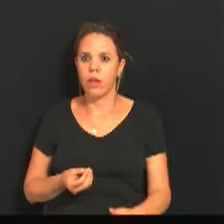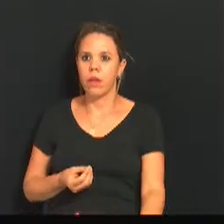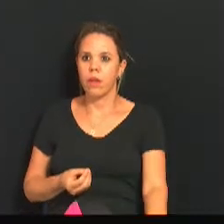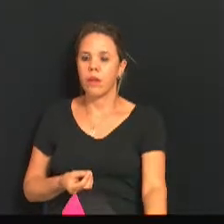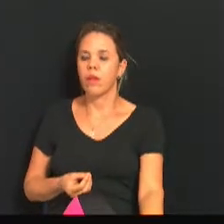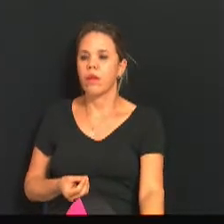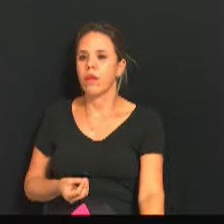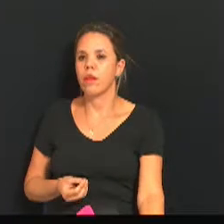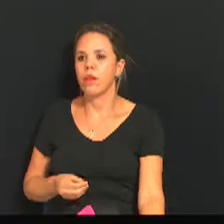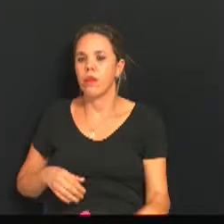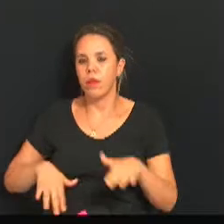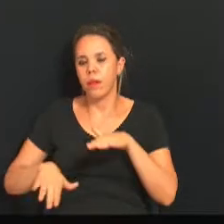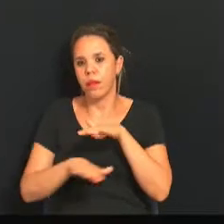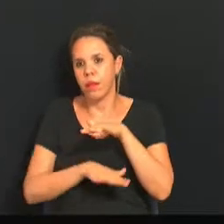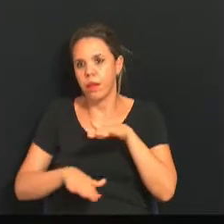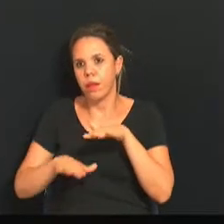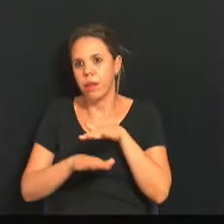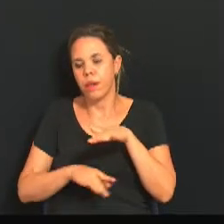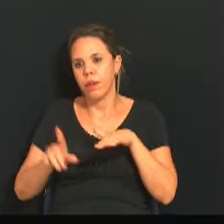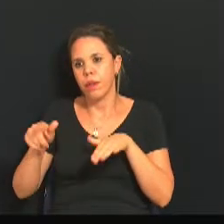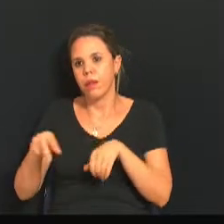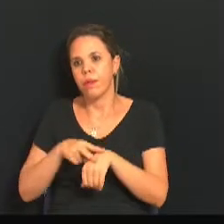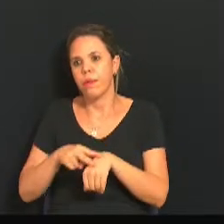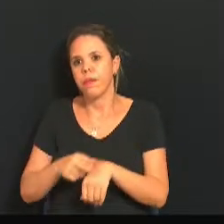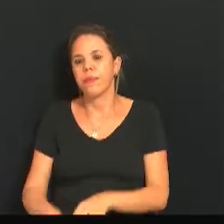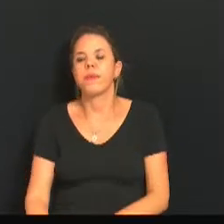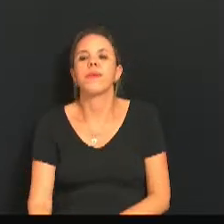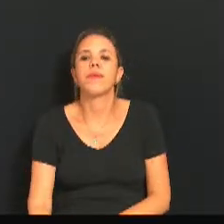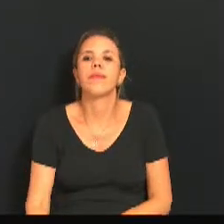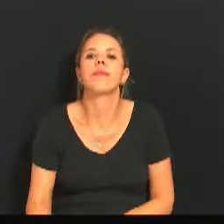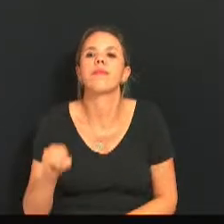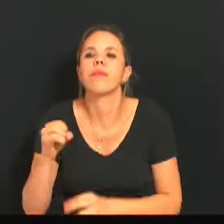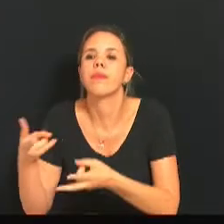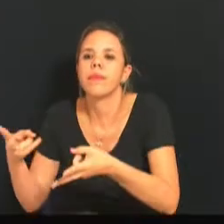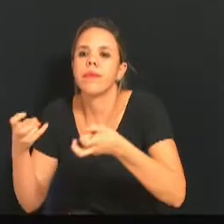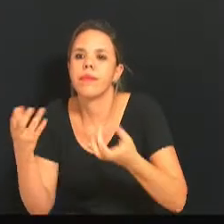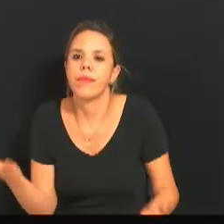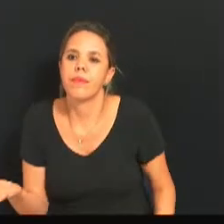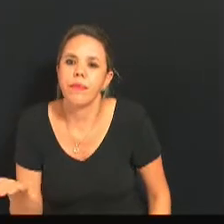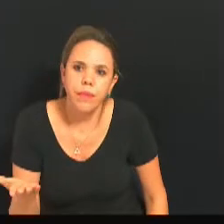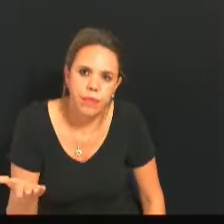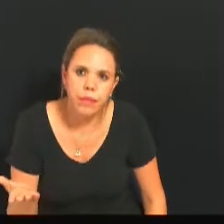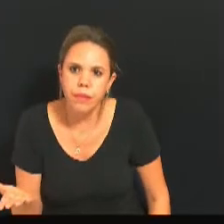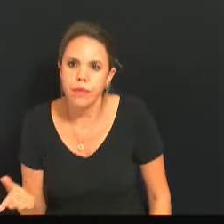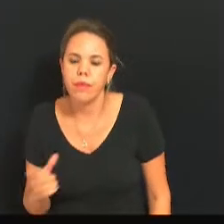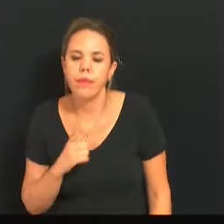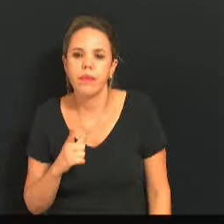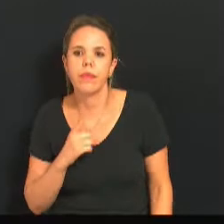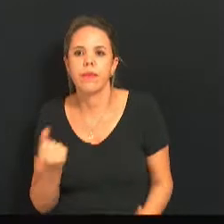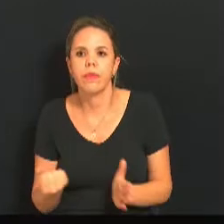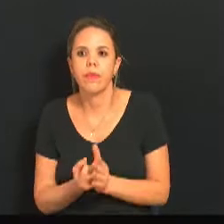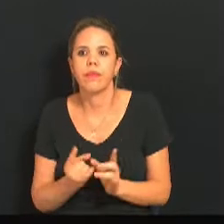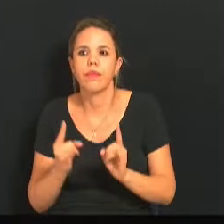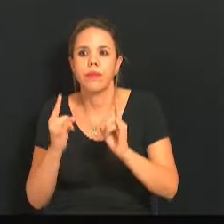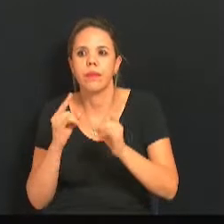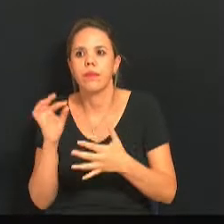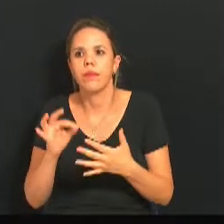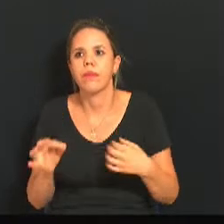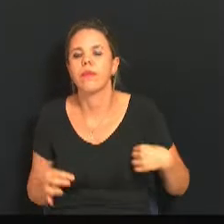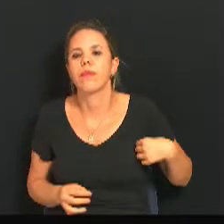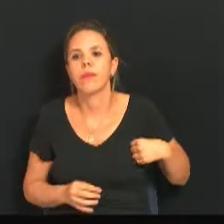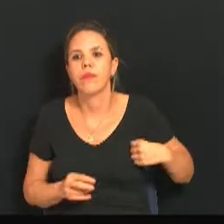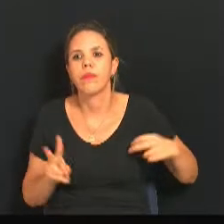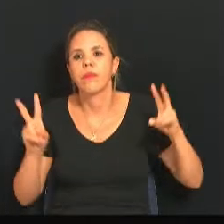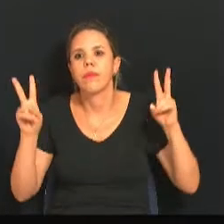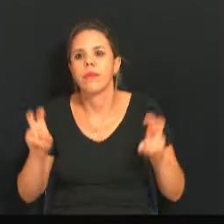baixos é exatamente a saber que o senhor isso perceber ele não há bens tombados no Google em